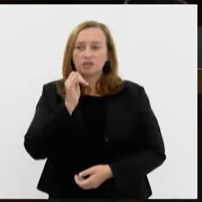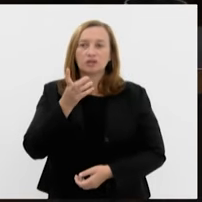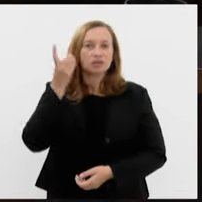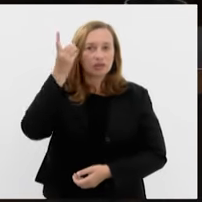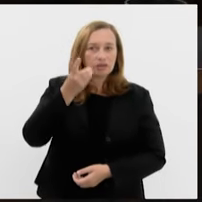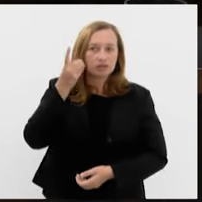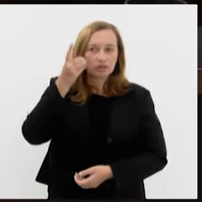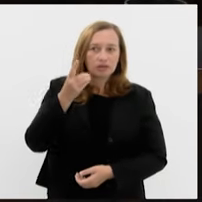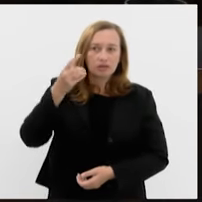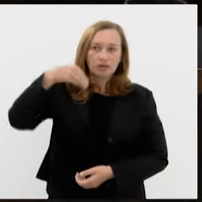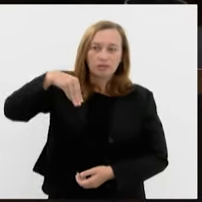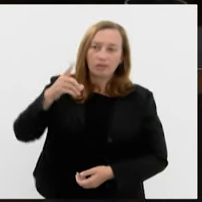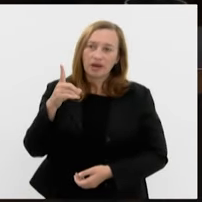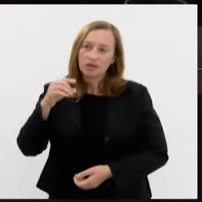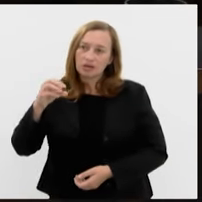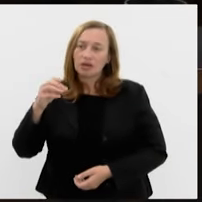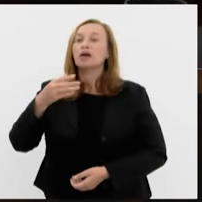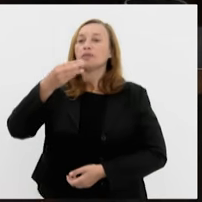deputo